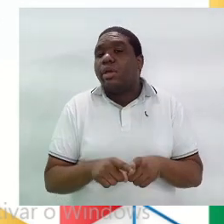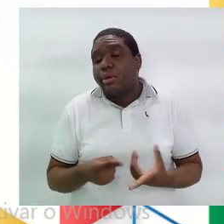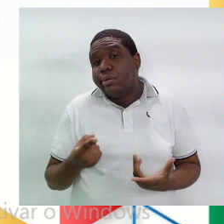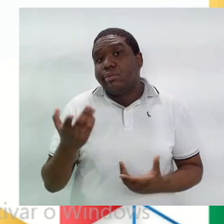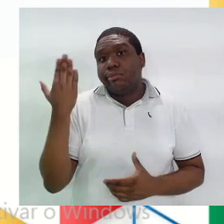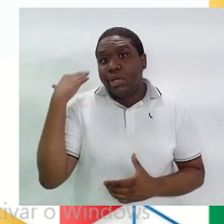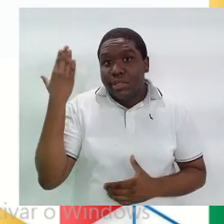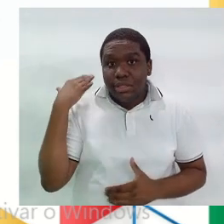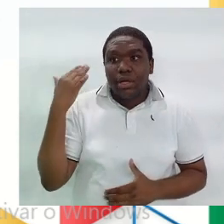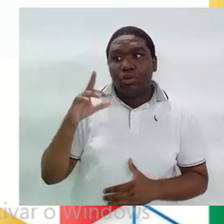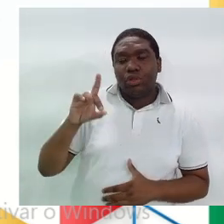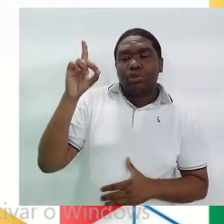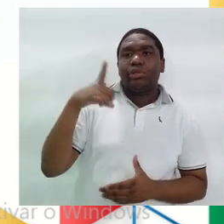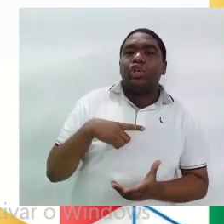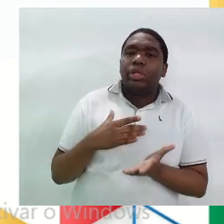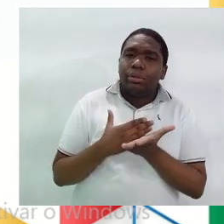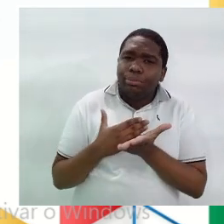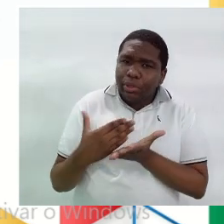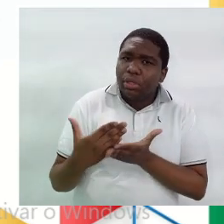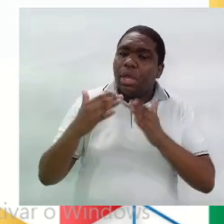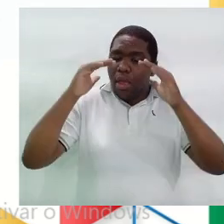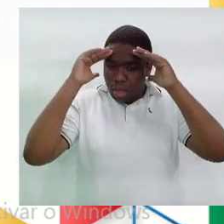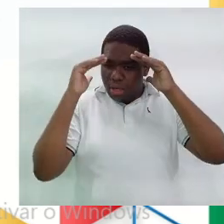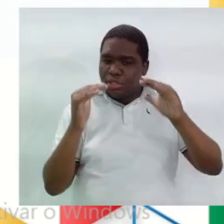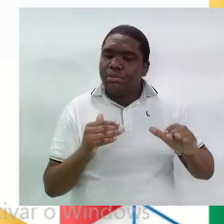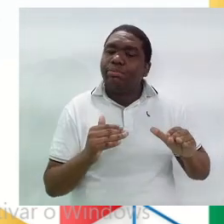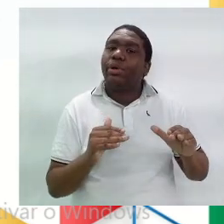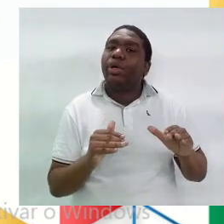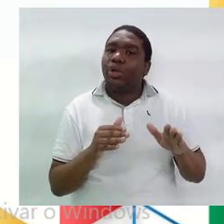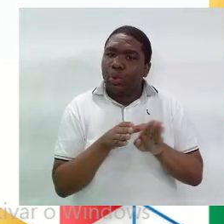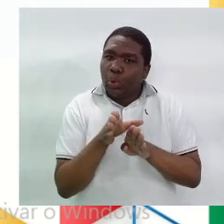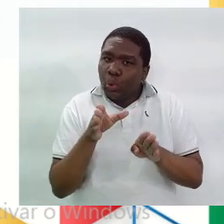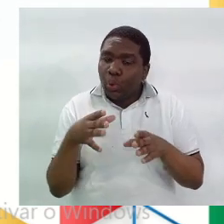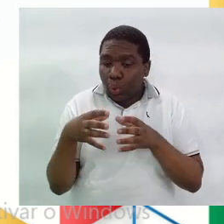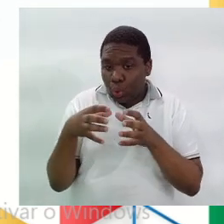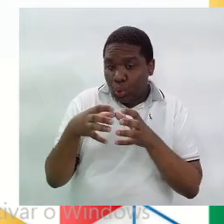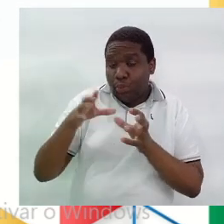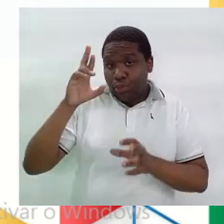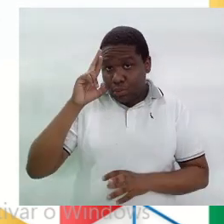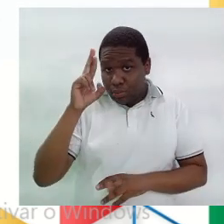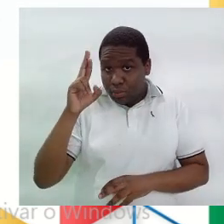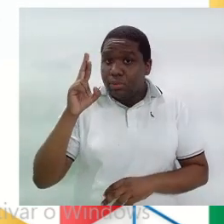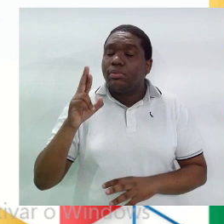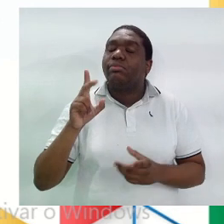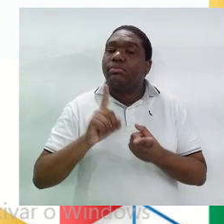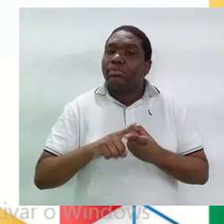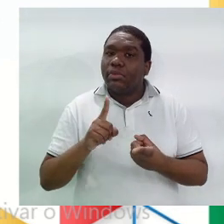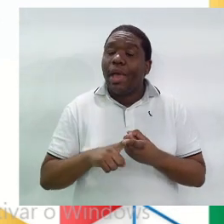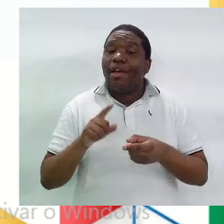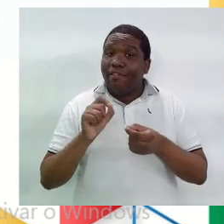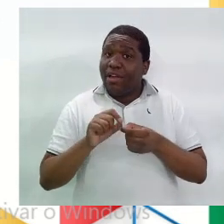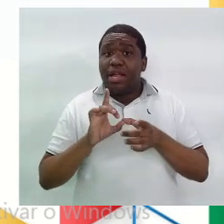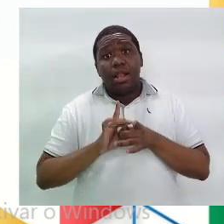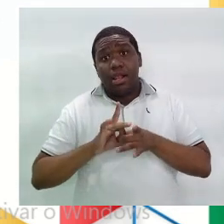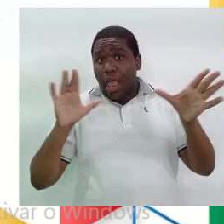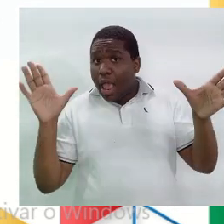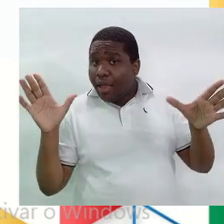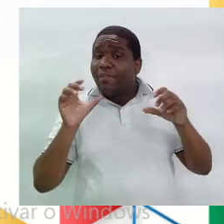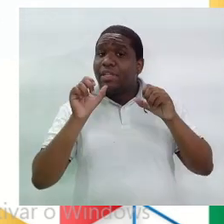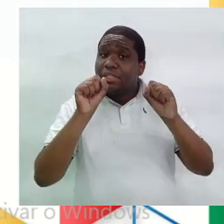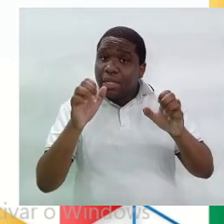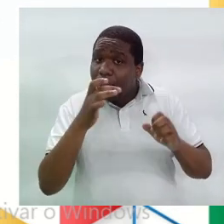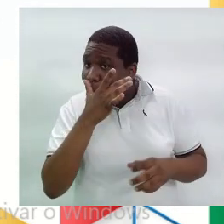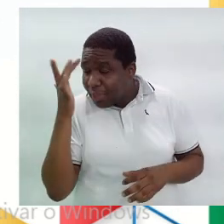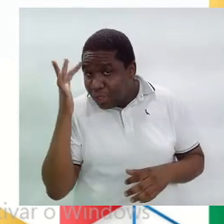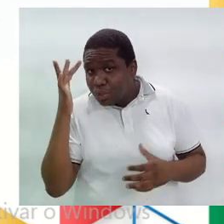antigos, a iniciação, respeito ao conselho wicano, certo? Faça o que quiser, se a